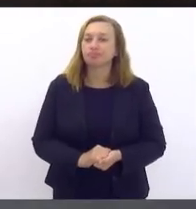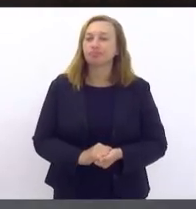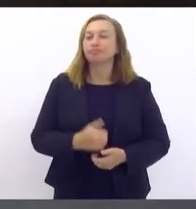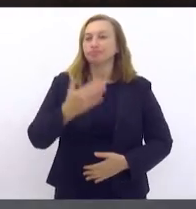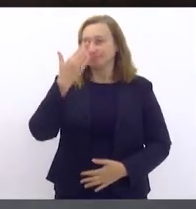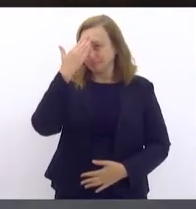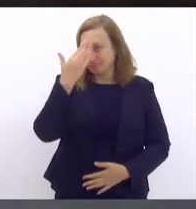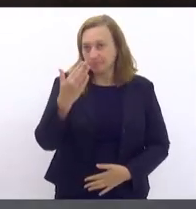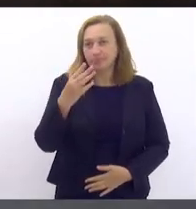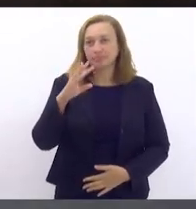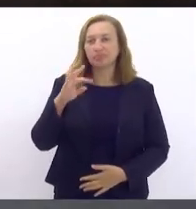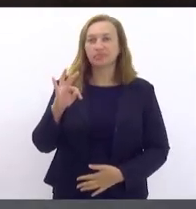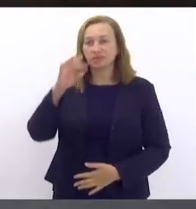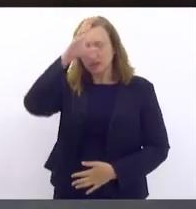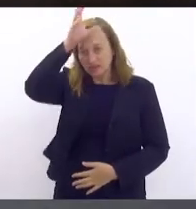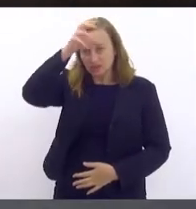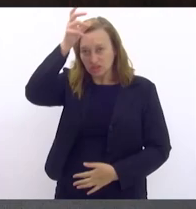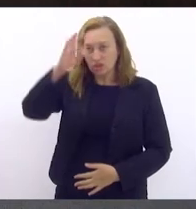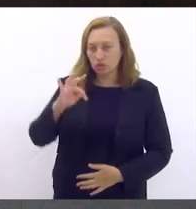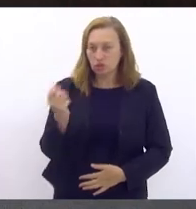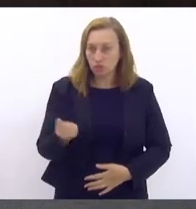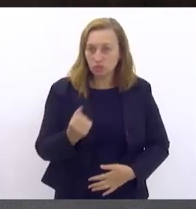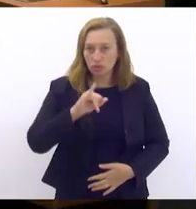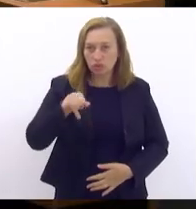muito obrigada Tia Jô